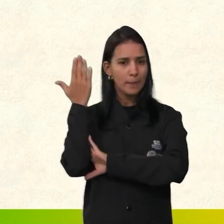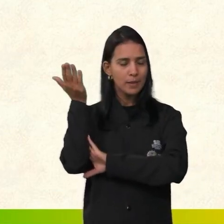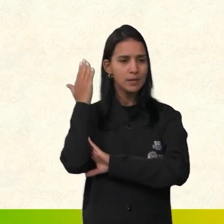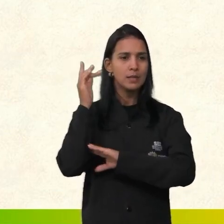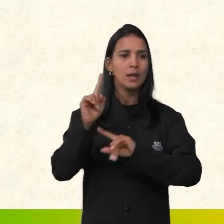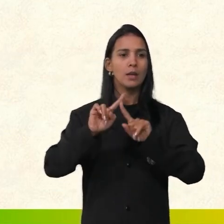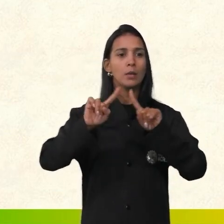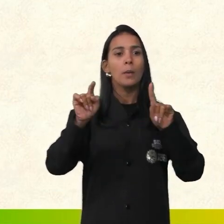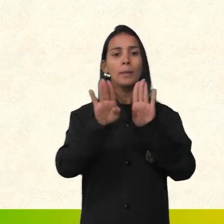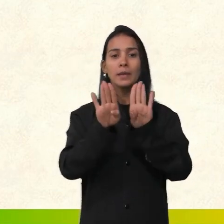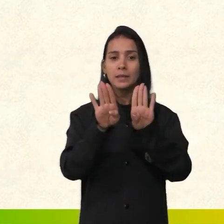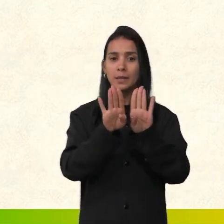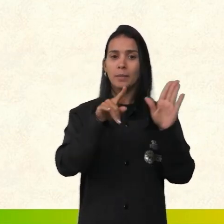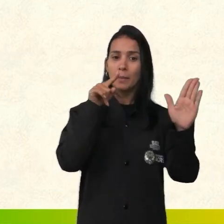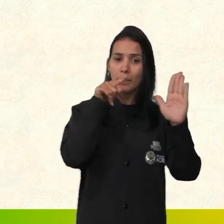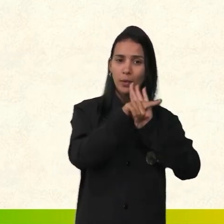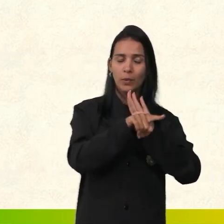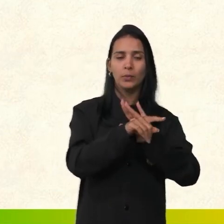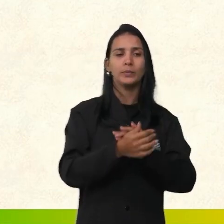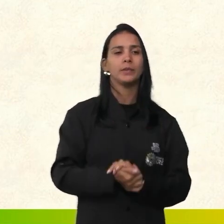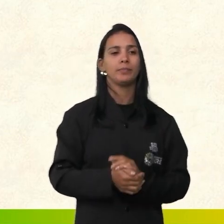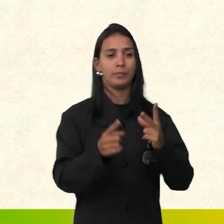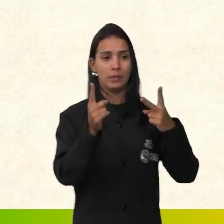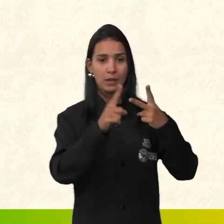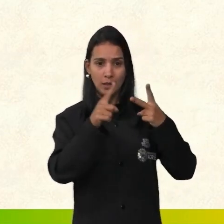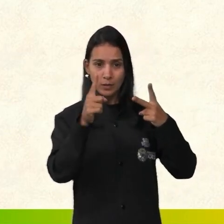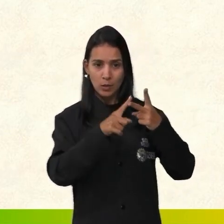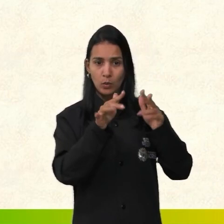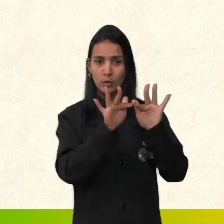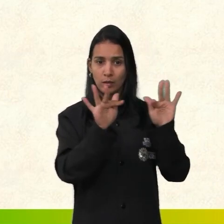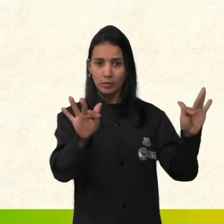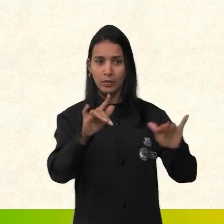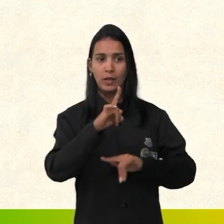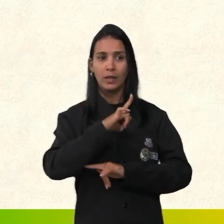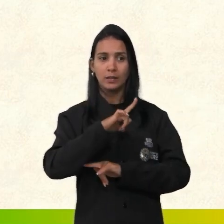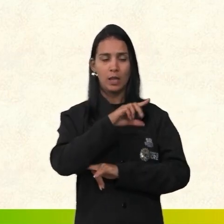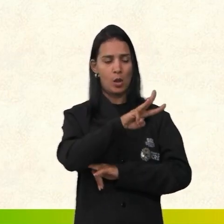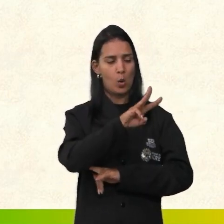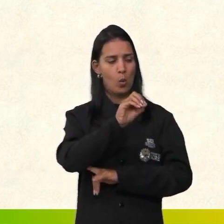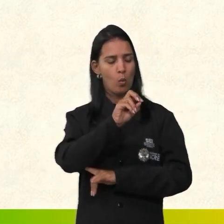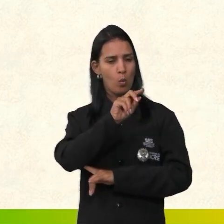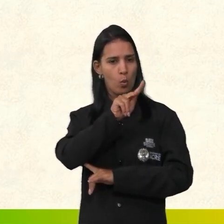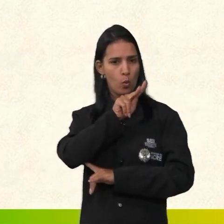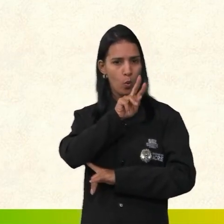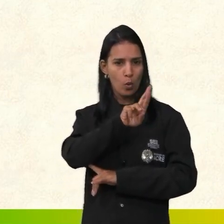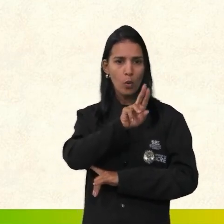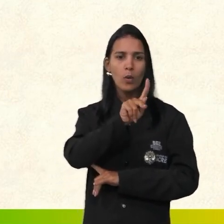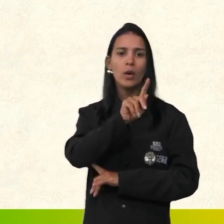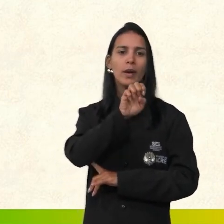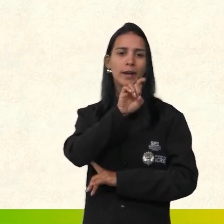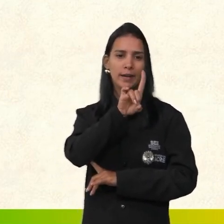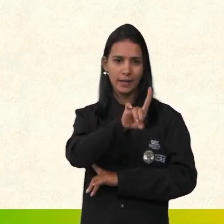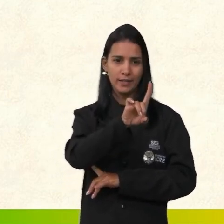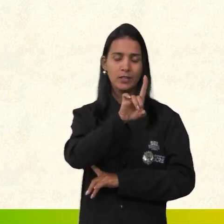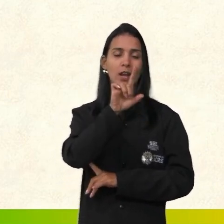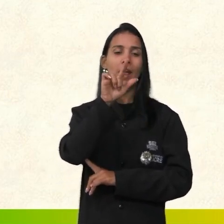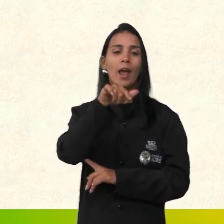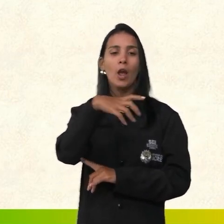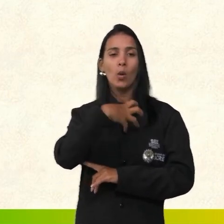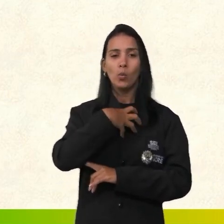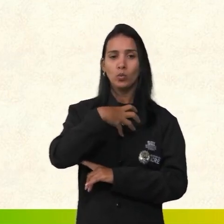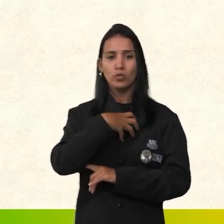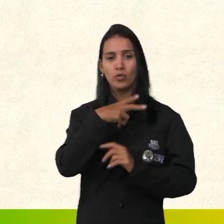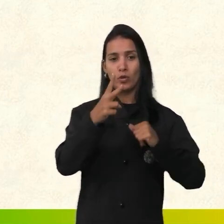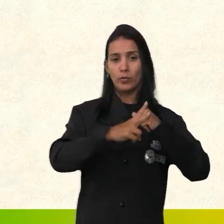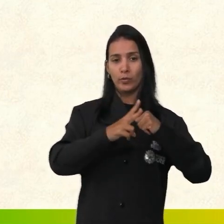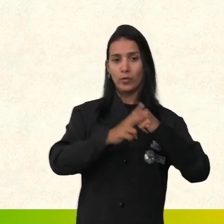simples. Na segunda frase, nós temos o worked, que é o verbo no passado na forma afirmativa. Como